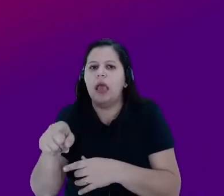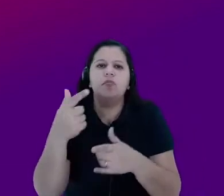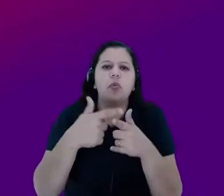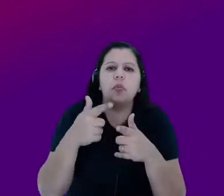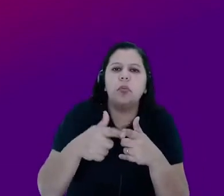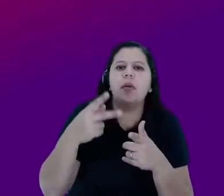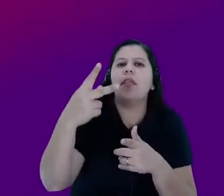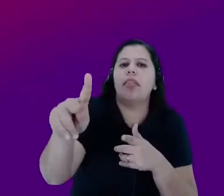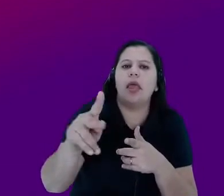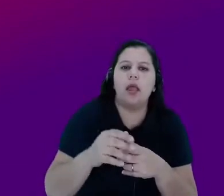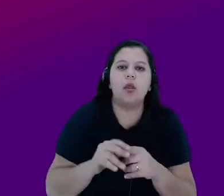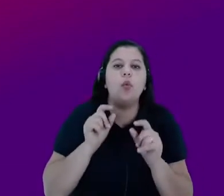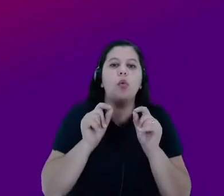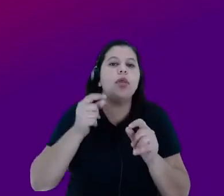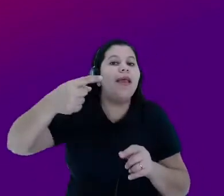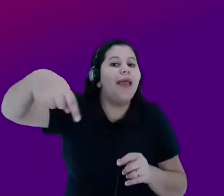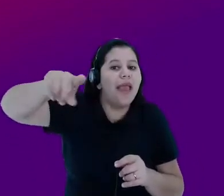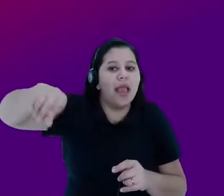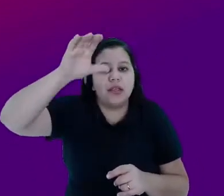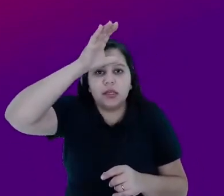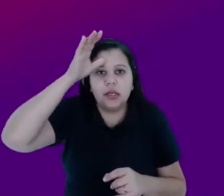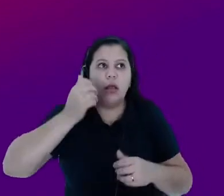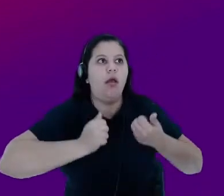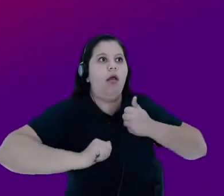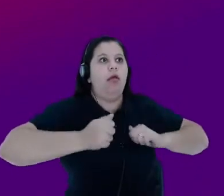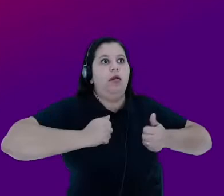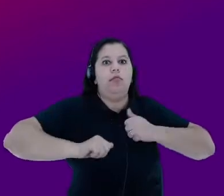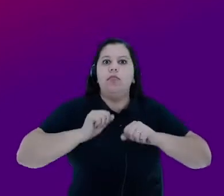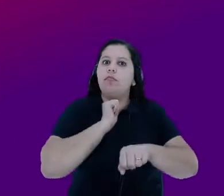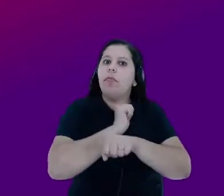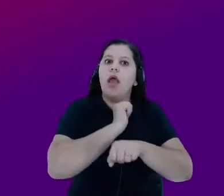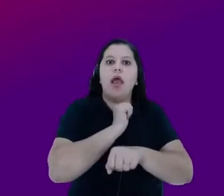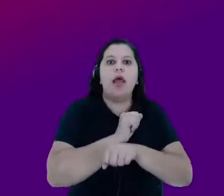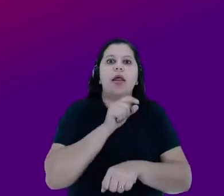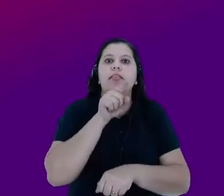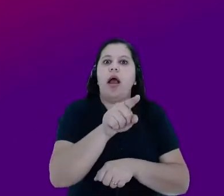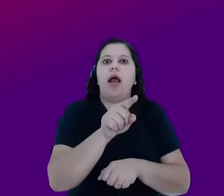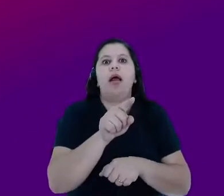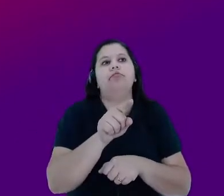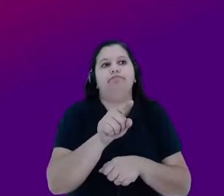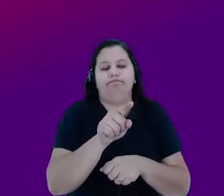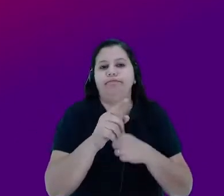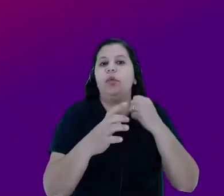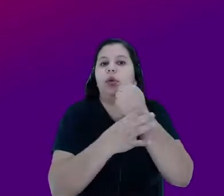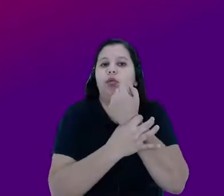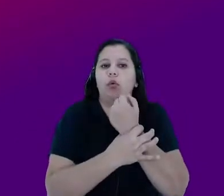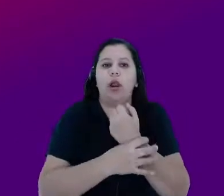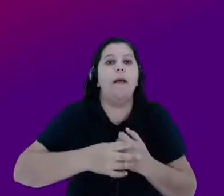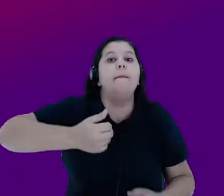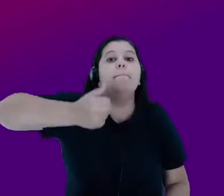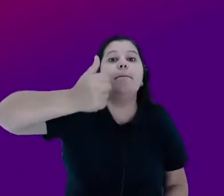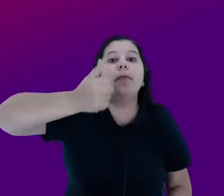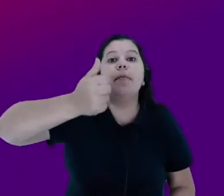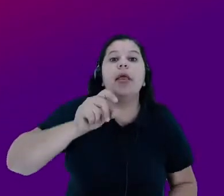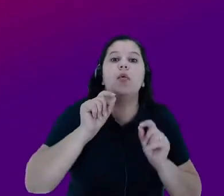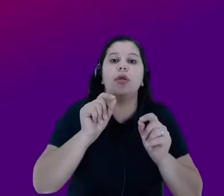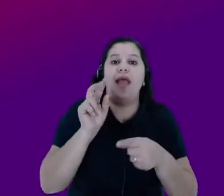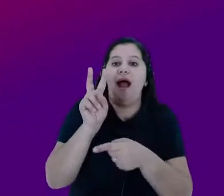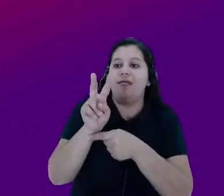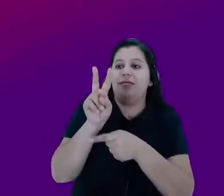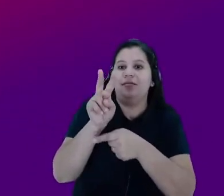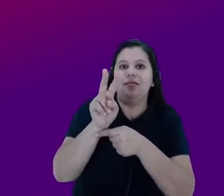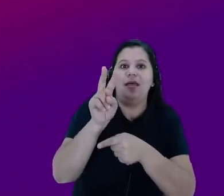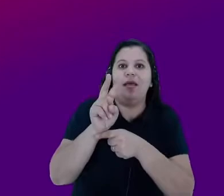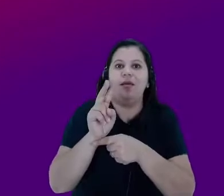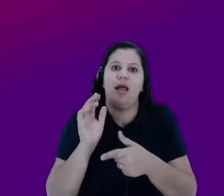que eles esperam das seguradoras. Então, a primeira coisa que eles esperam é assistência. Então, foi uma coisa muito falada, tá? Então, a assistência está na cabeça das